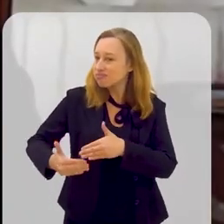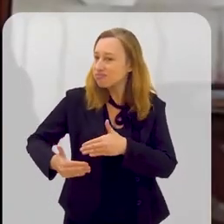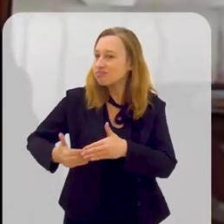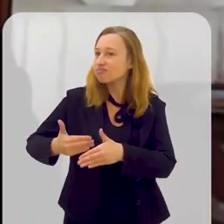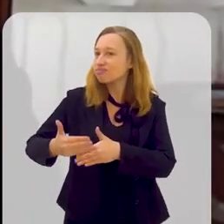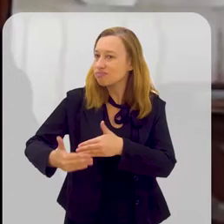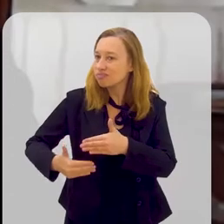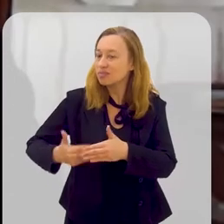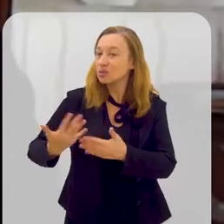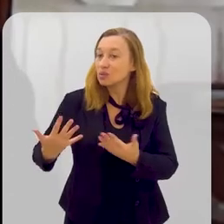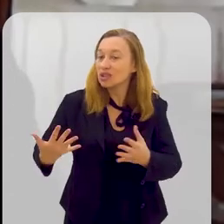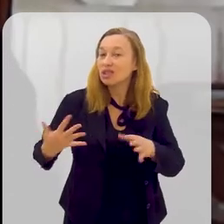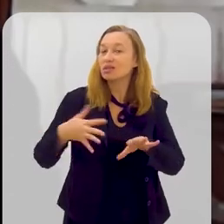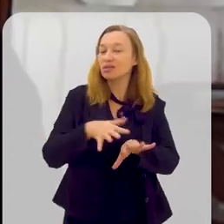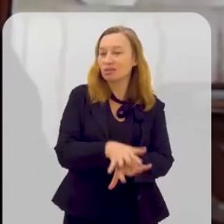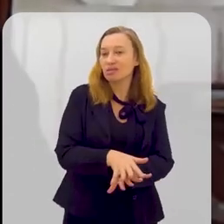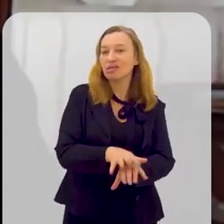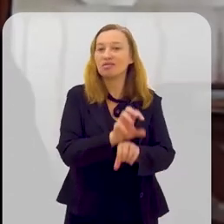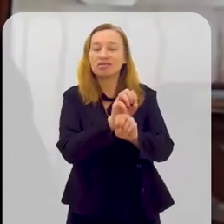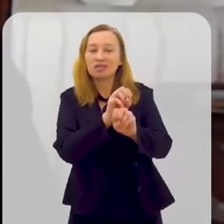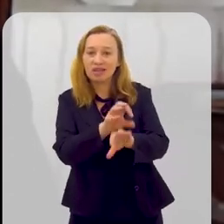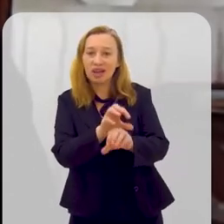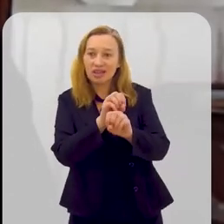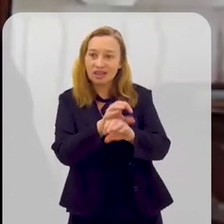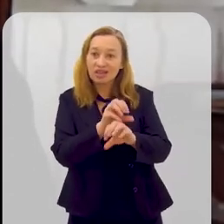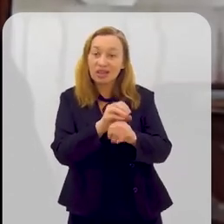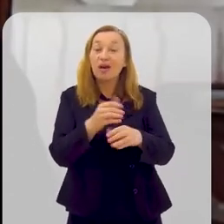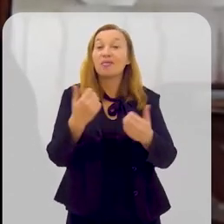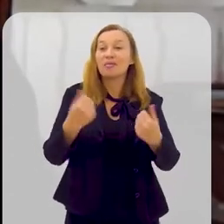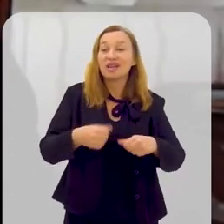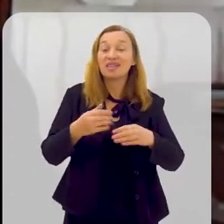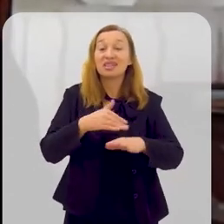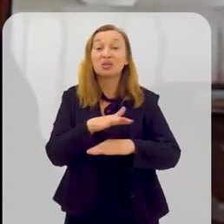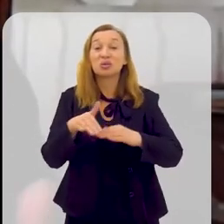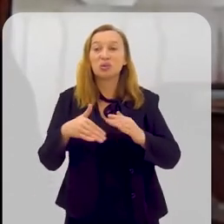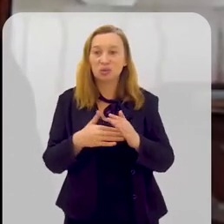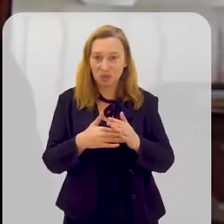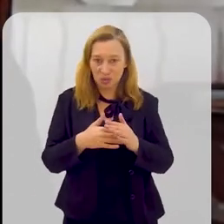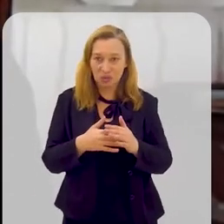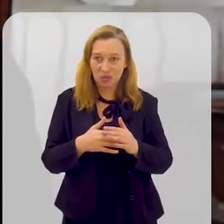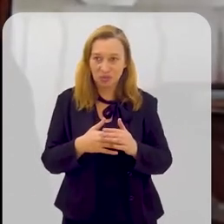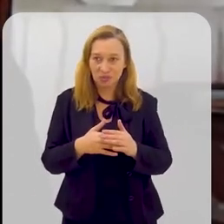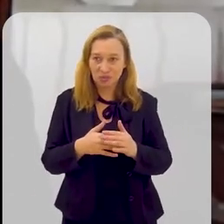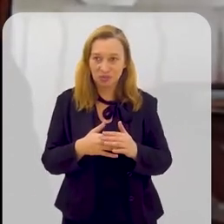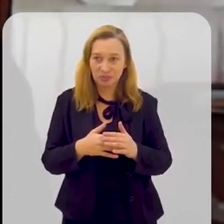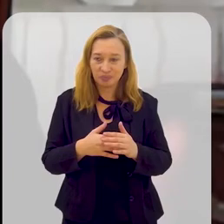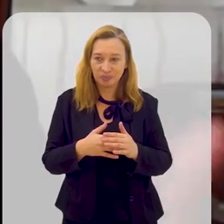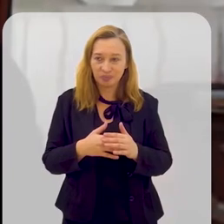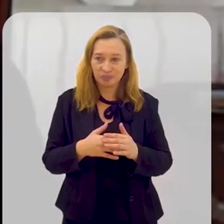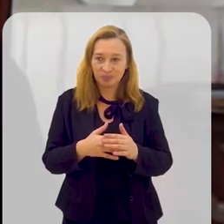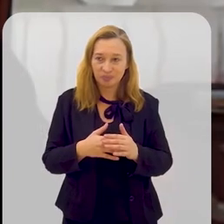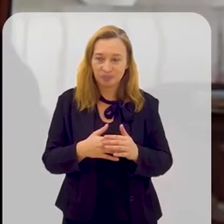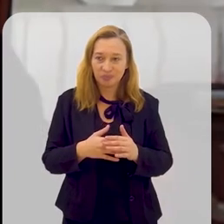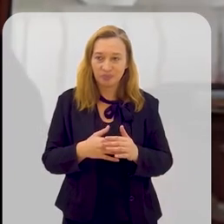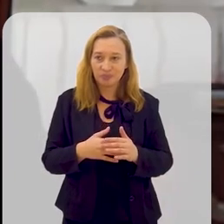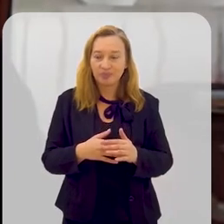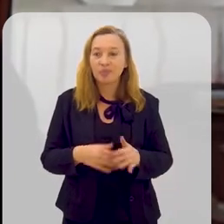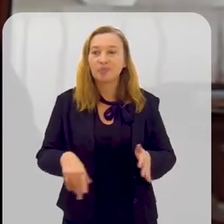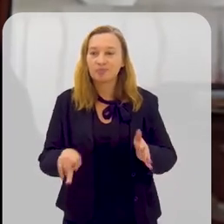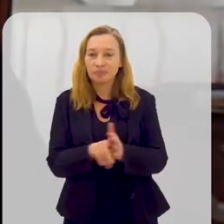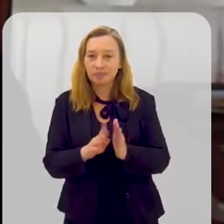um processo o processo de inclusão na educação precisa que todos do que estão